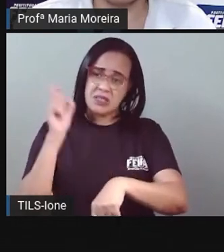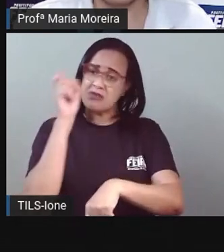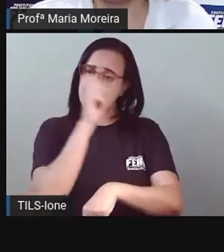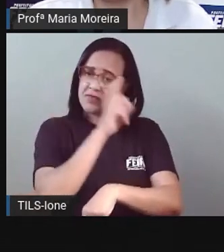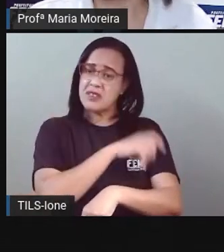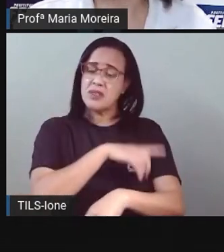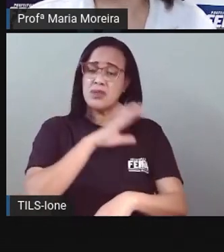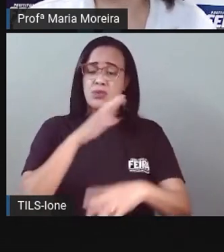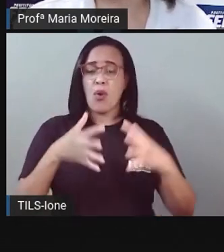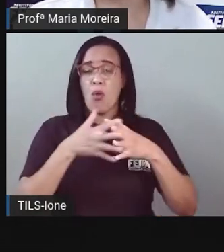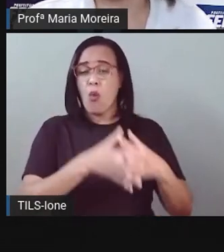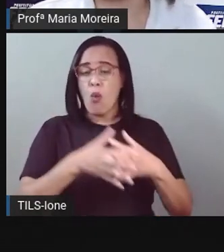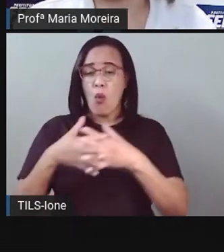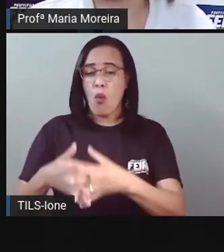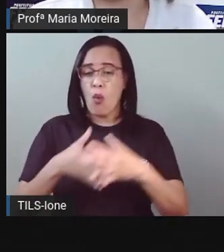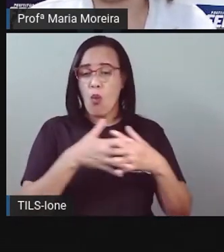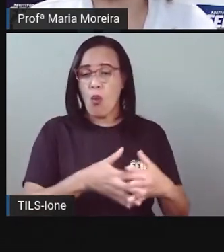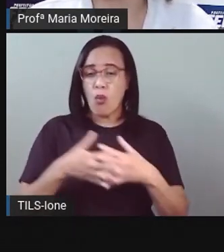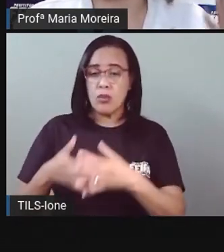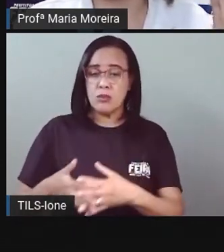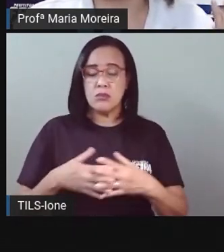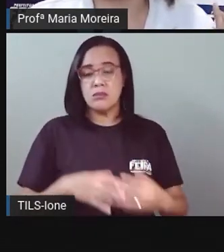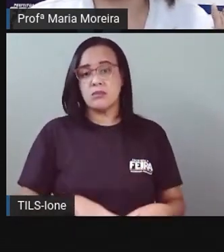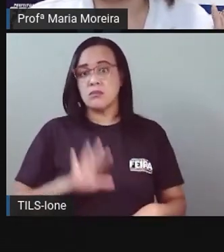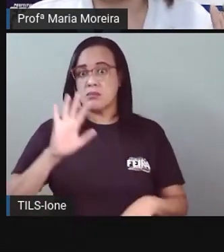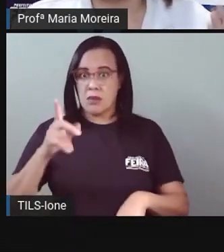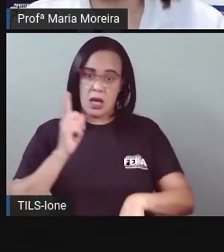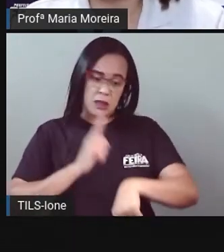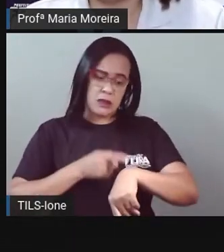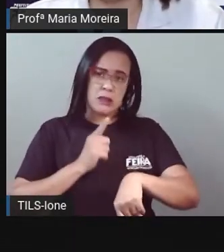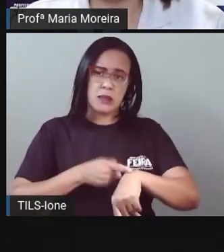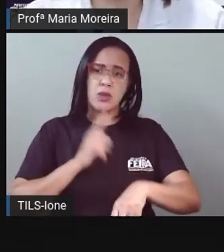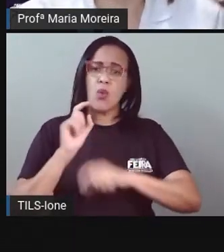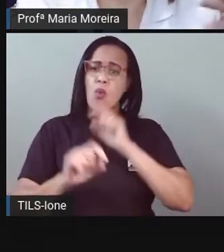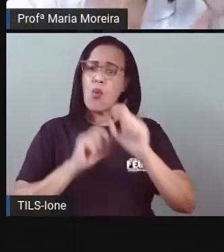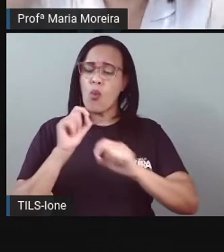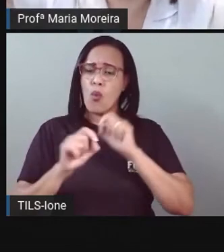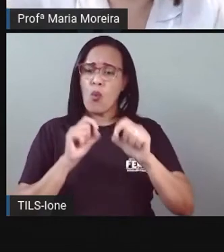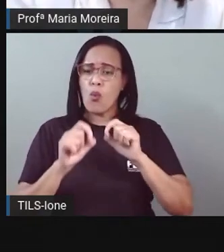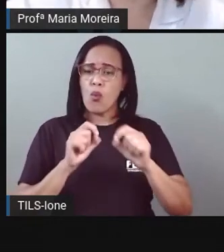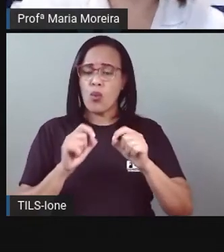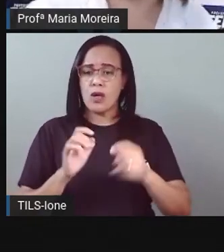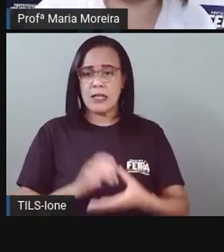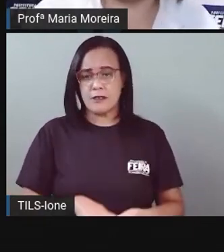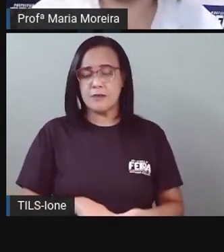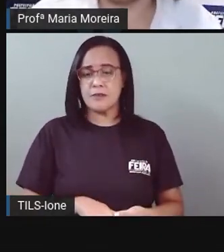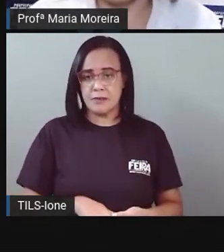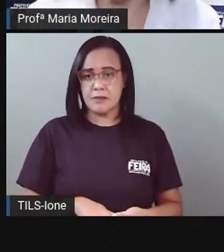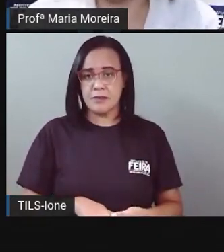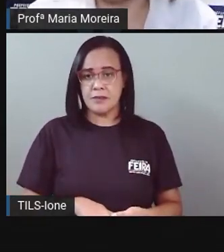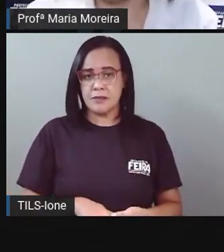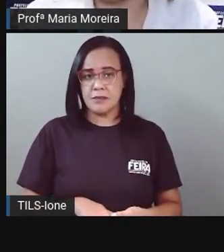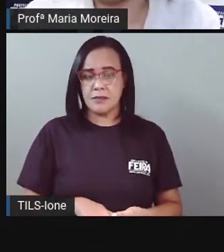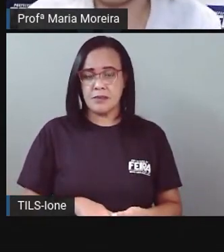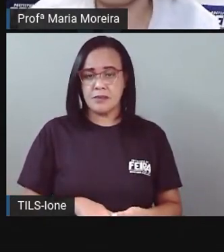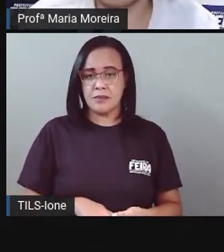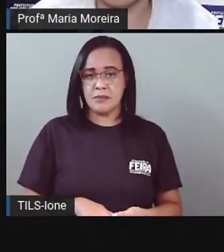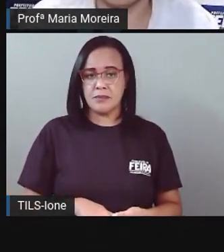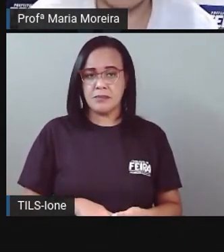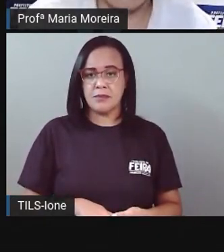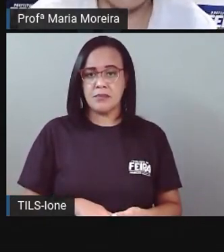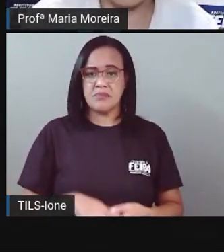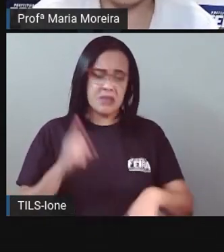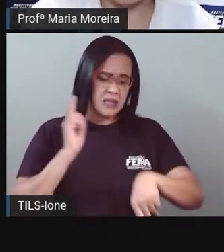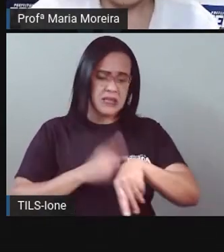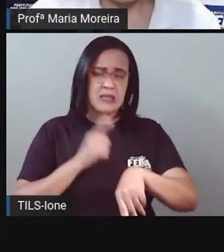entender. Mas esse tempo aqui é tempo, né? O tempo da natureza como o tempo tá, ou tempo cronológico que ela